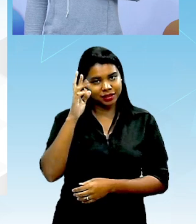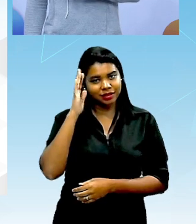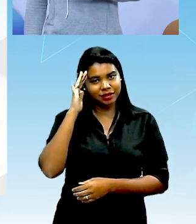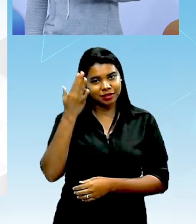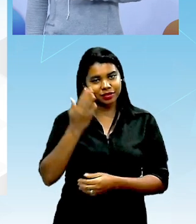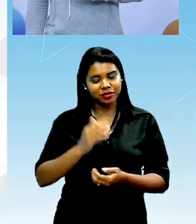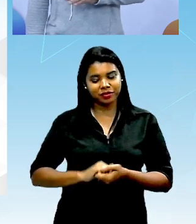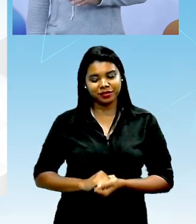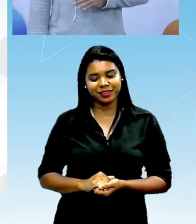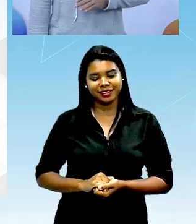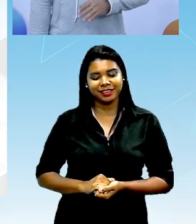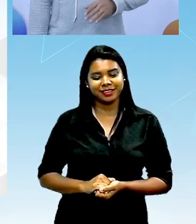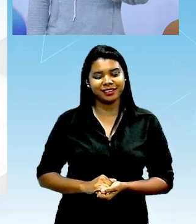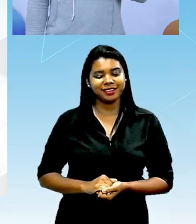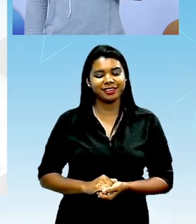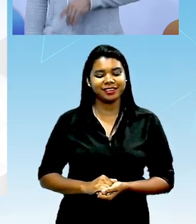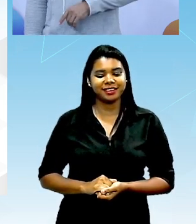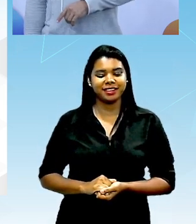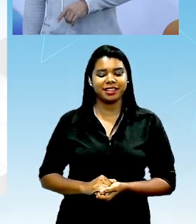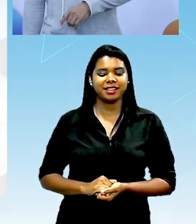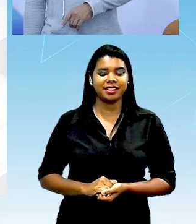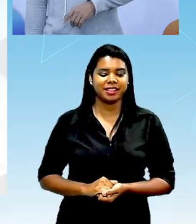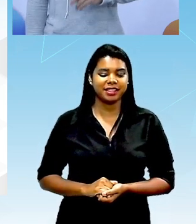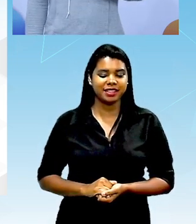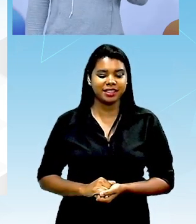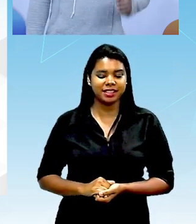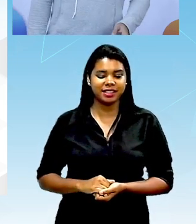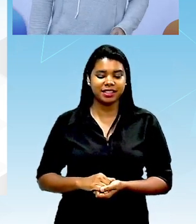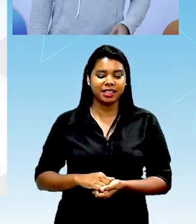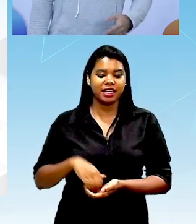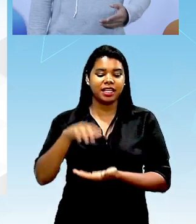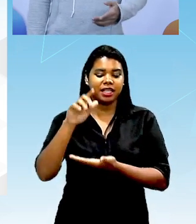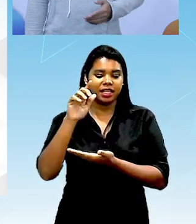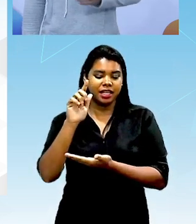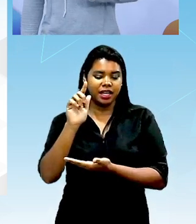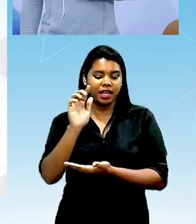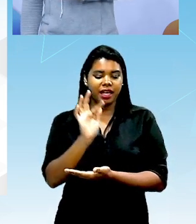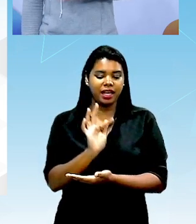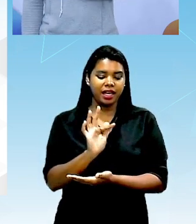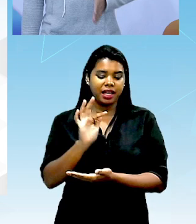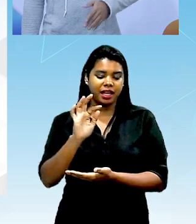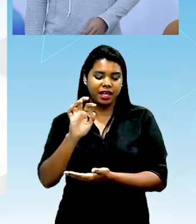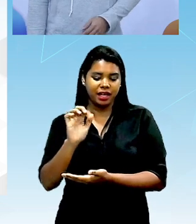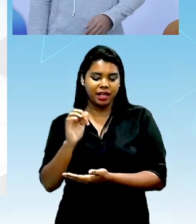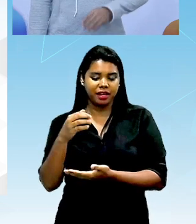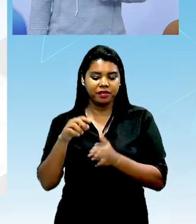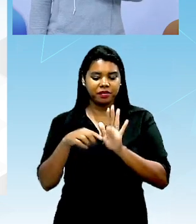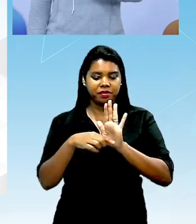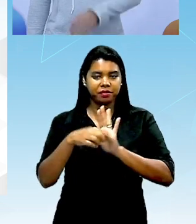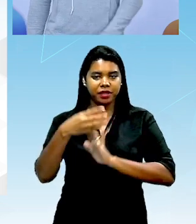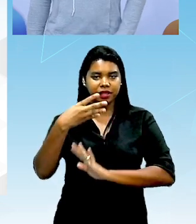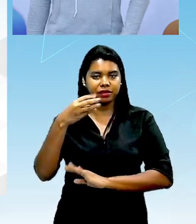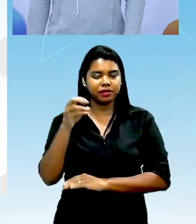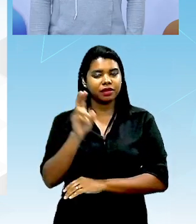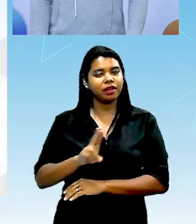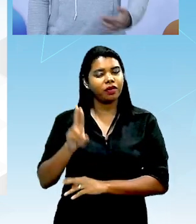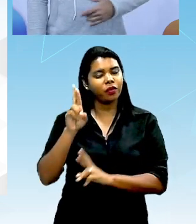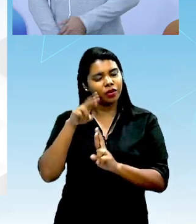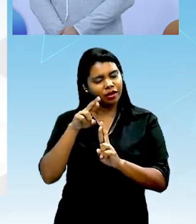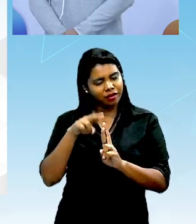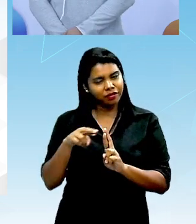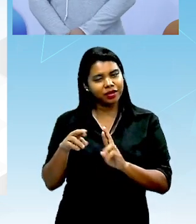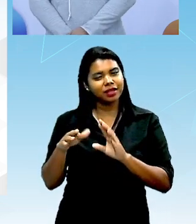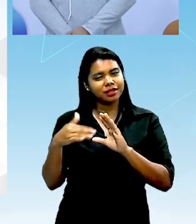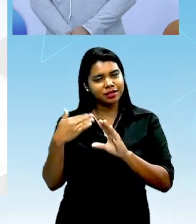E, F, você pode fazer assim, G vai ser 2 vezes E e o F é E menos 40. Usa isso como referência, manda